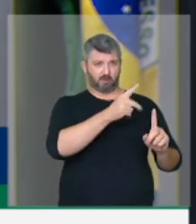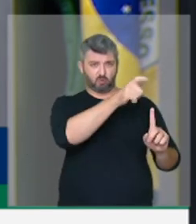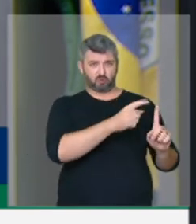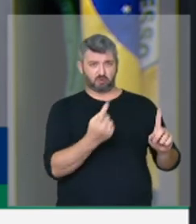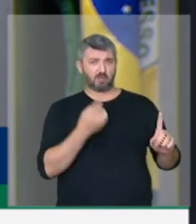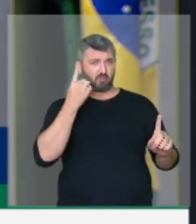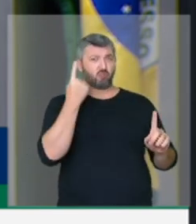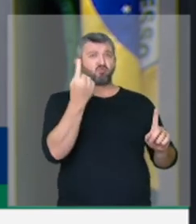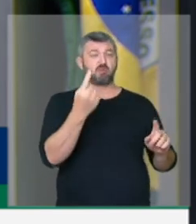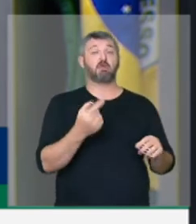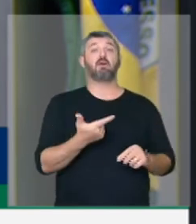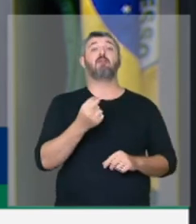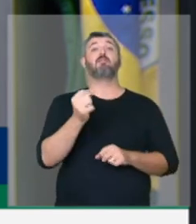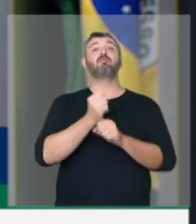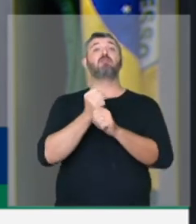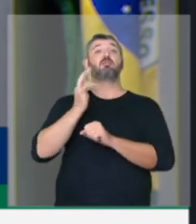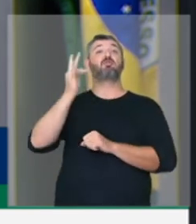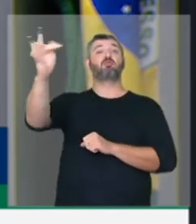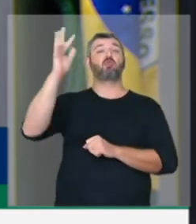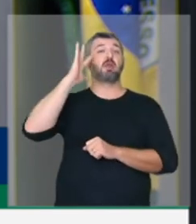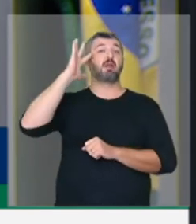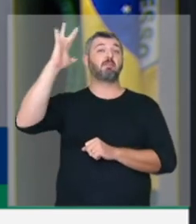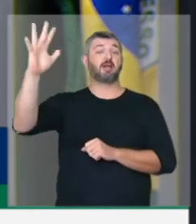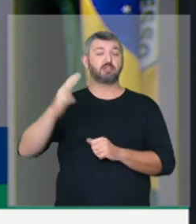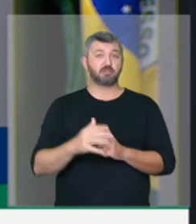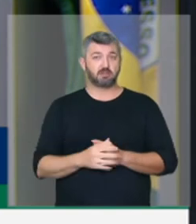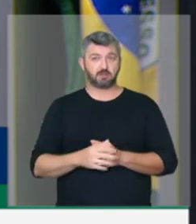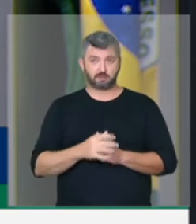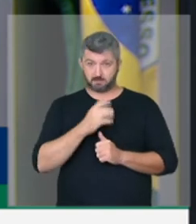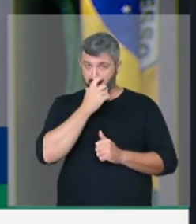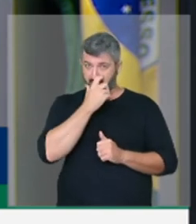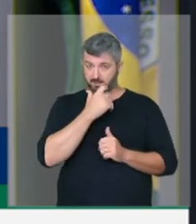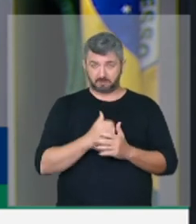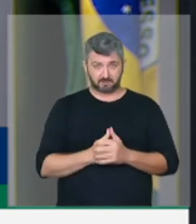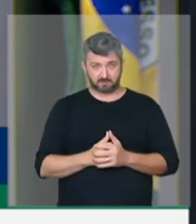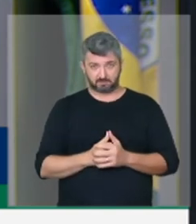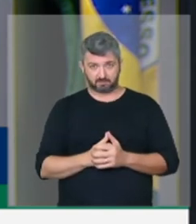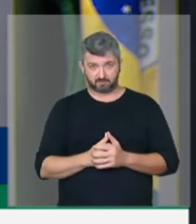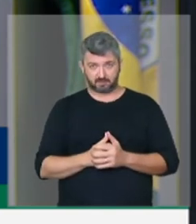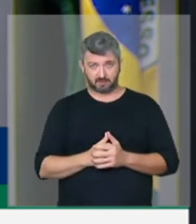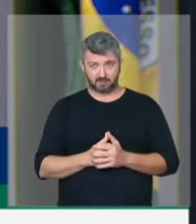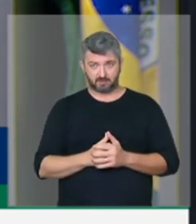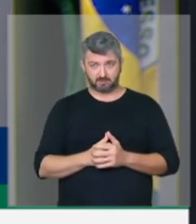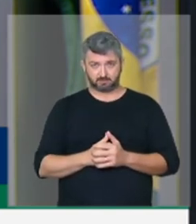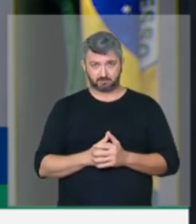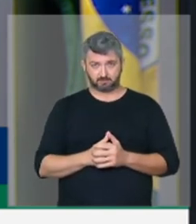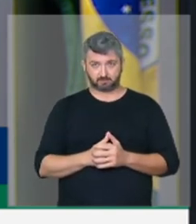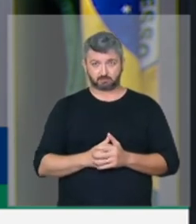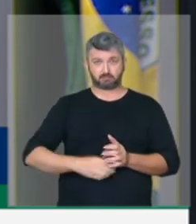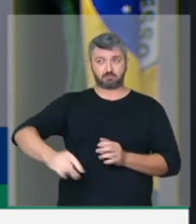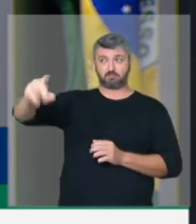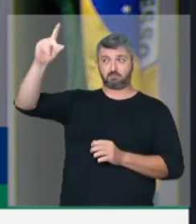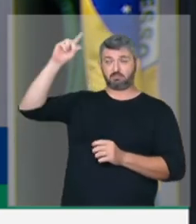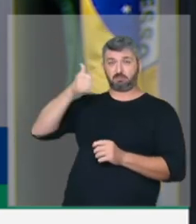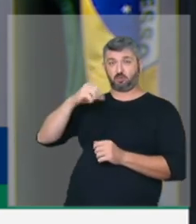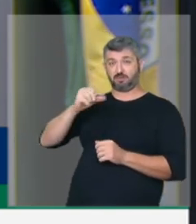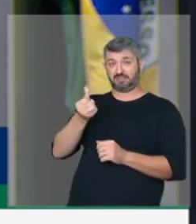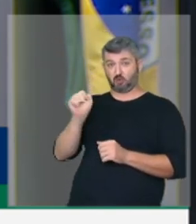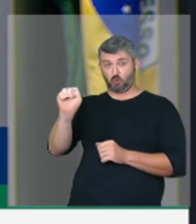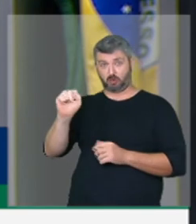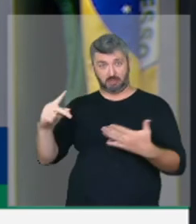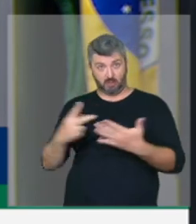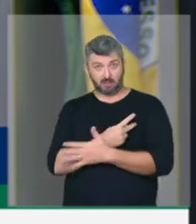que seremos daqui a 20 anos, senhor presidente, depois de olharmos a sessão do dia de hoje. Como lá em 68 houve um